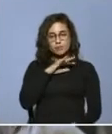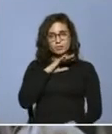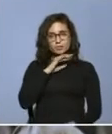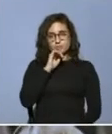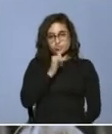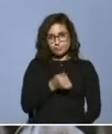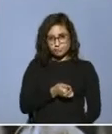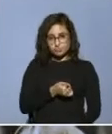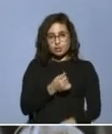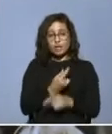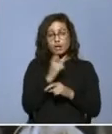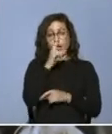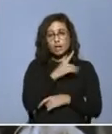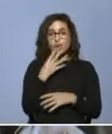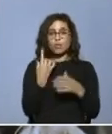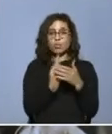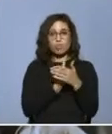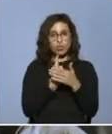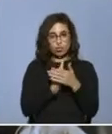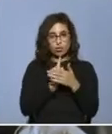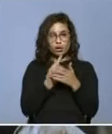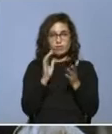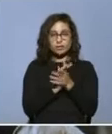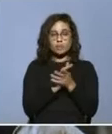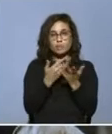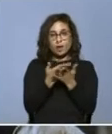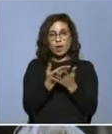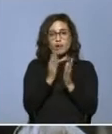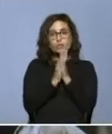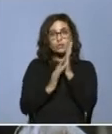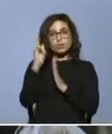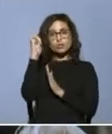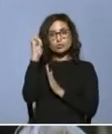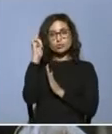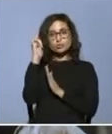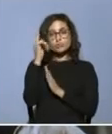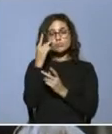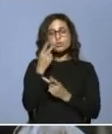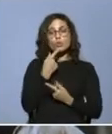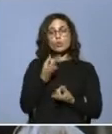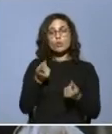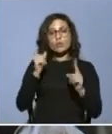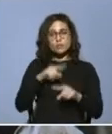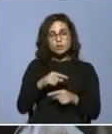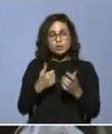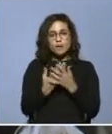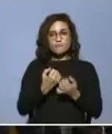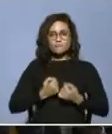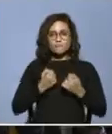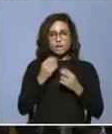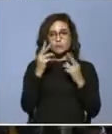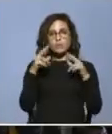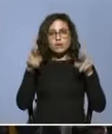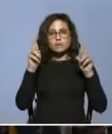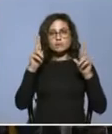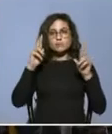que estão isolados, para que o Deus encarnado seja fonte de fortaleza e esperança, oremos.